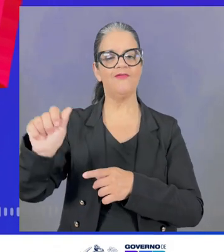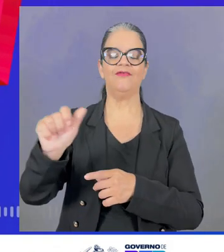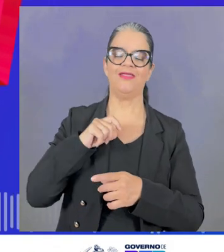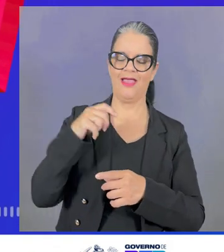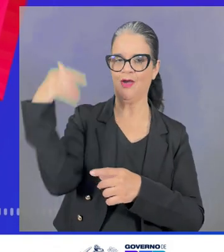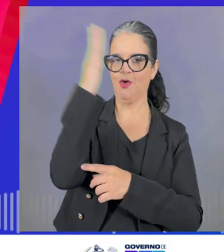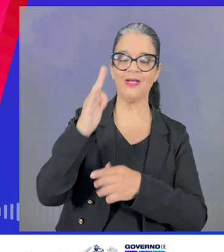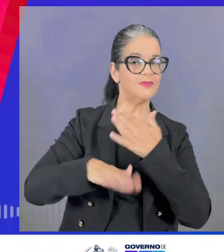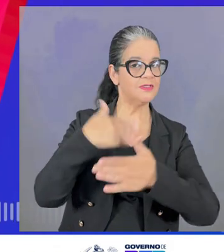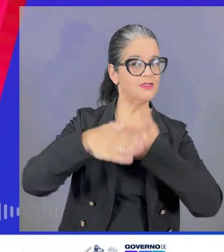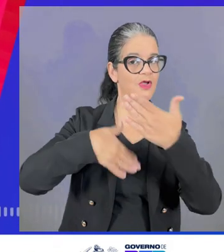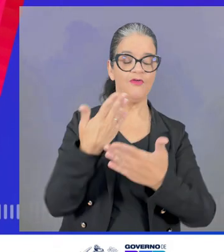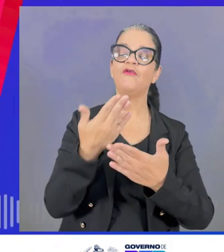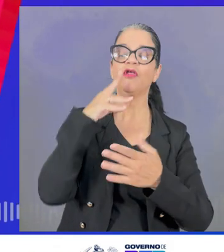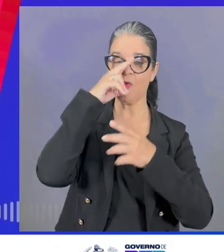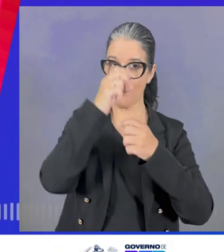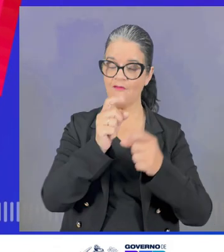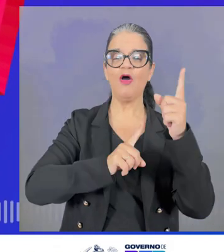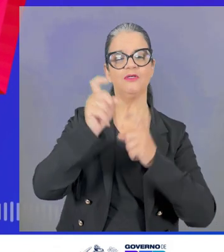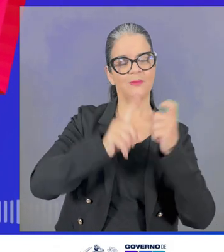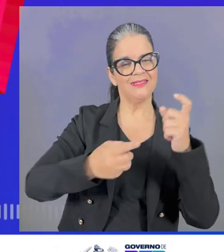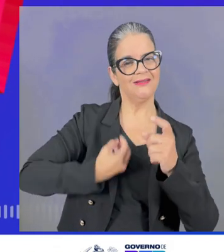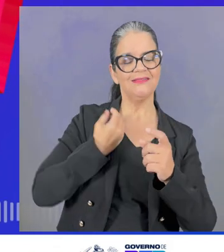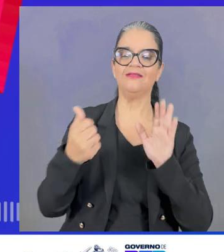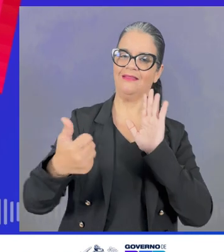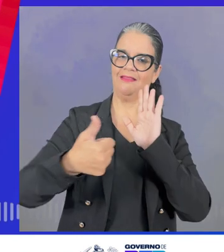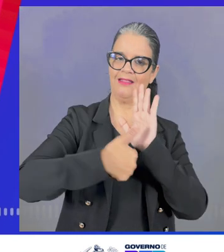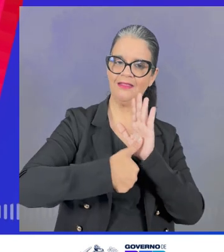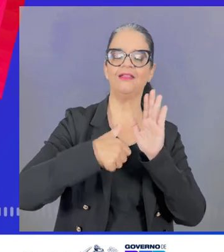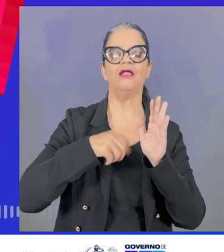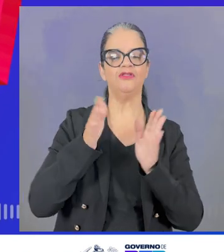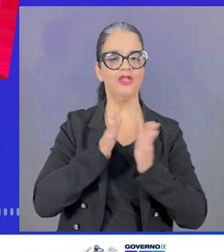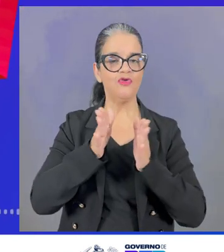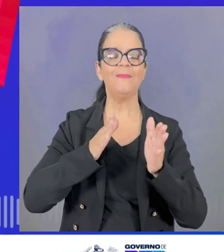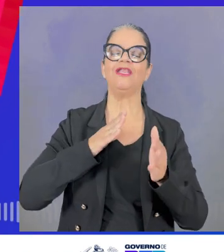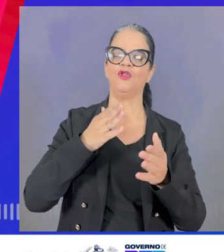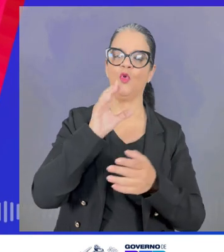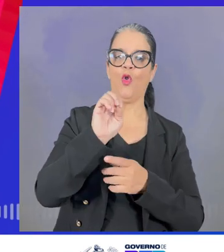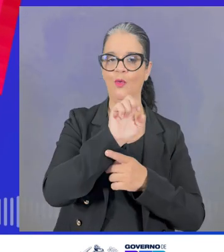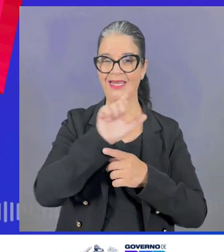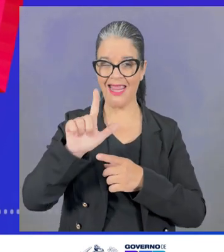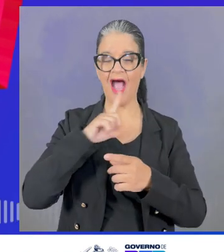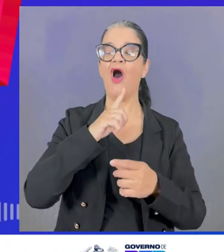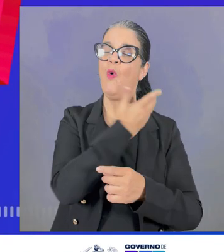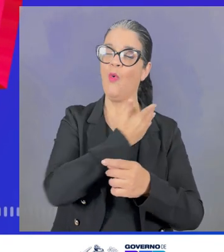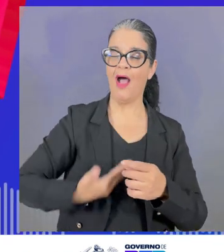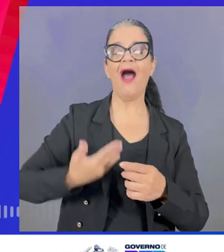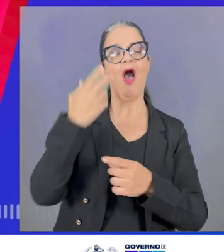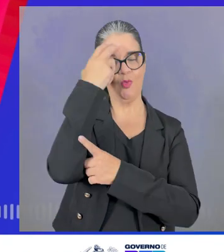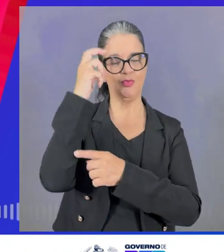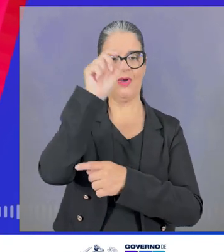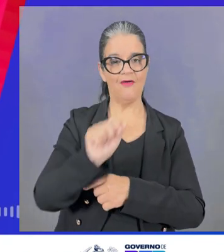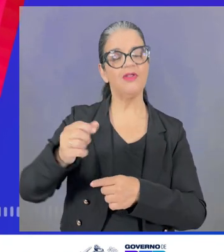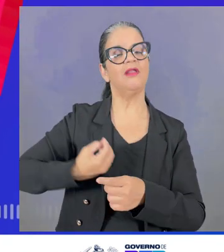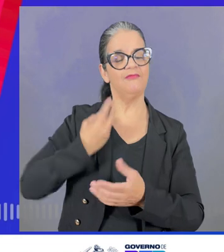e se desenvolve com uma forte expressão de resistência identidade desde o período colonial a cultura africana foi mantida viva